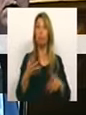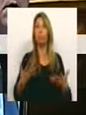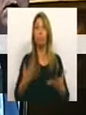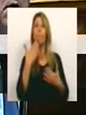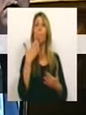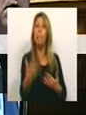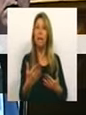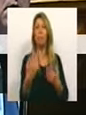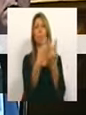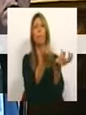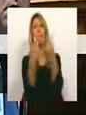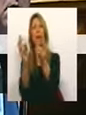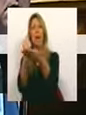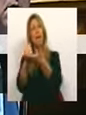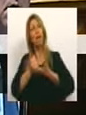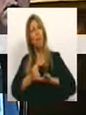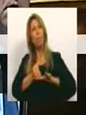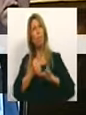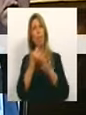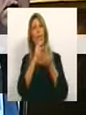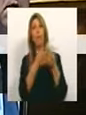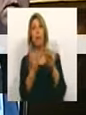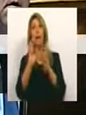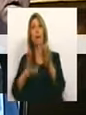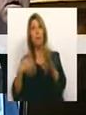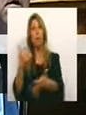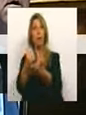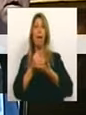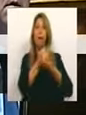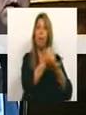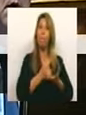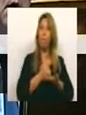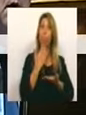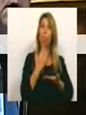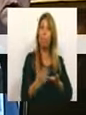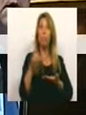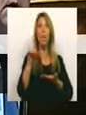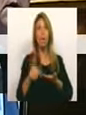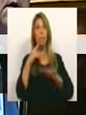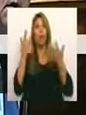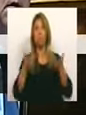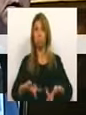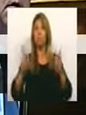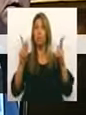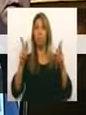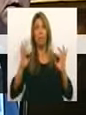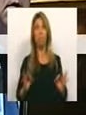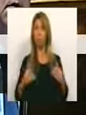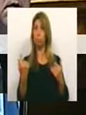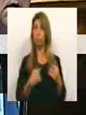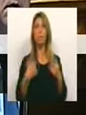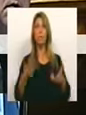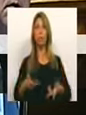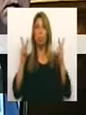das restantes bancadas parlamentares e disponibilizamos-nos também nessa altura para melhorar